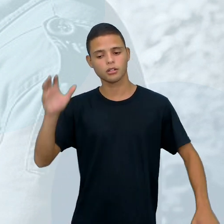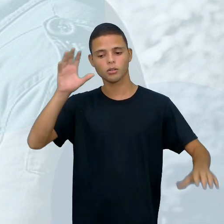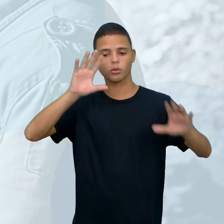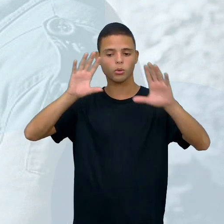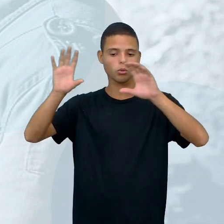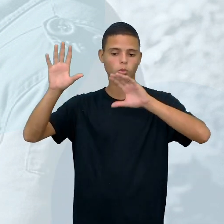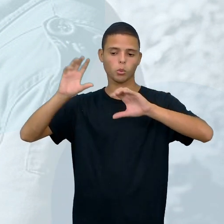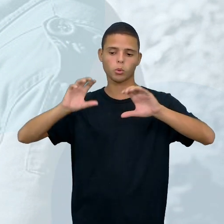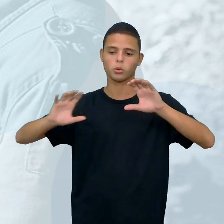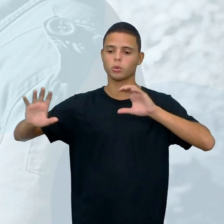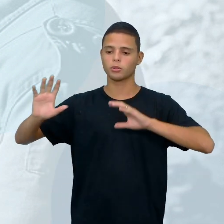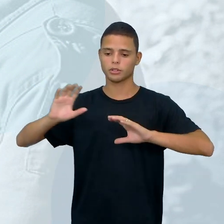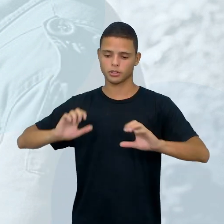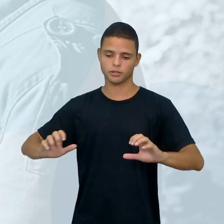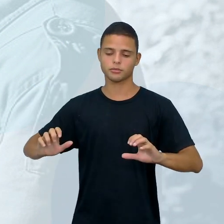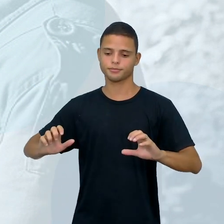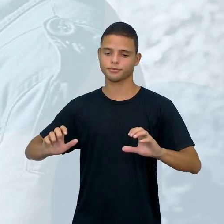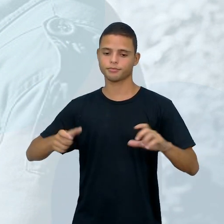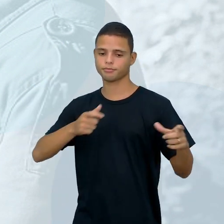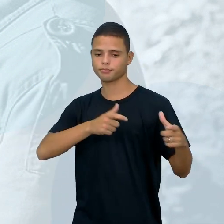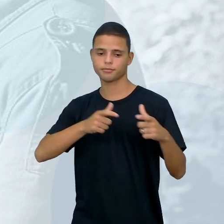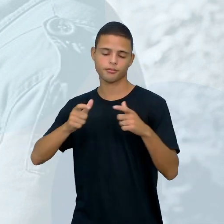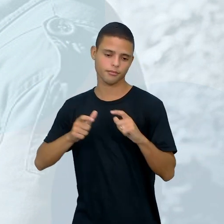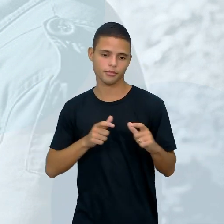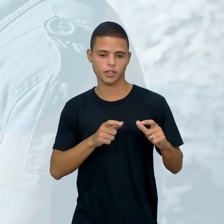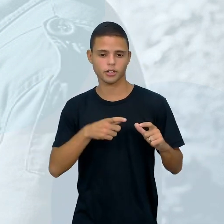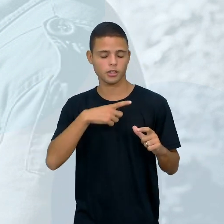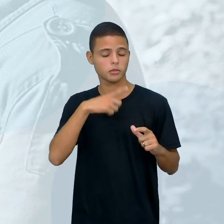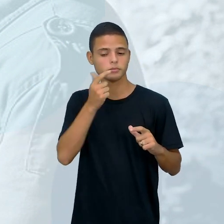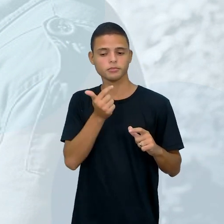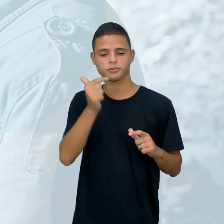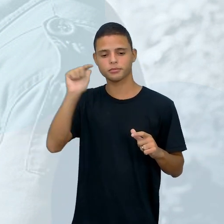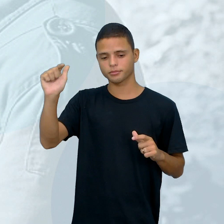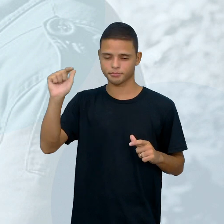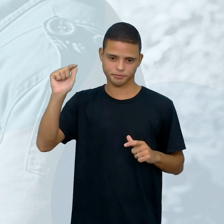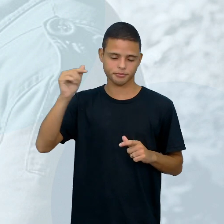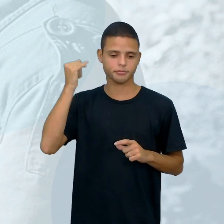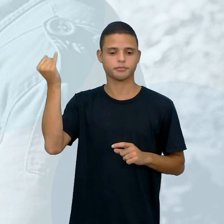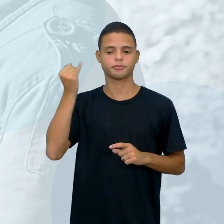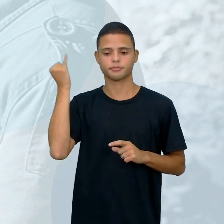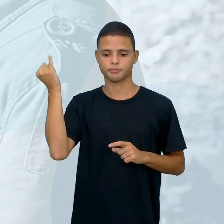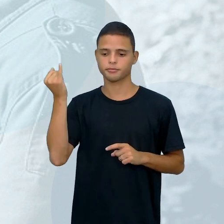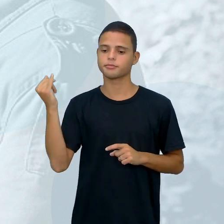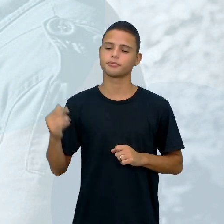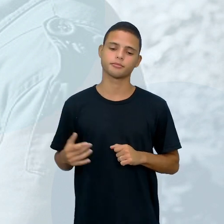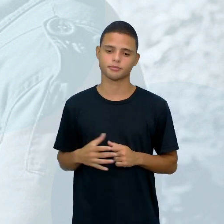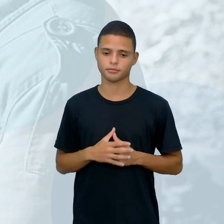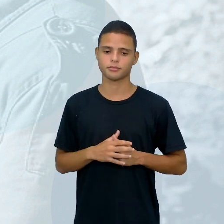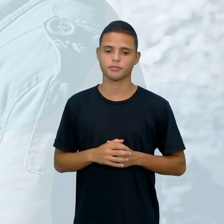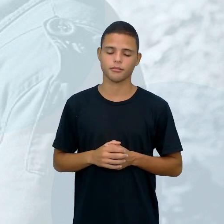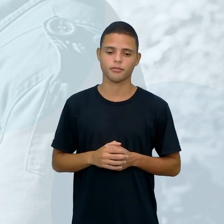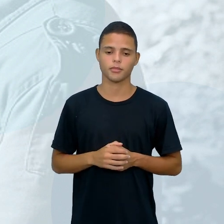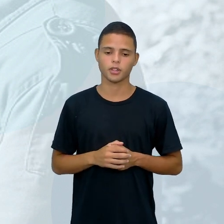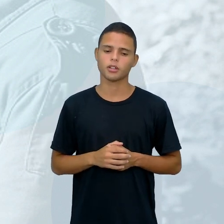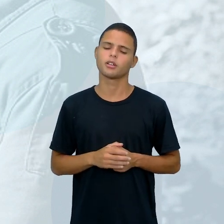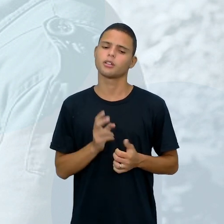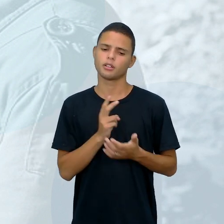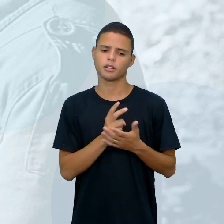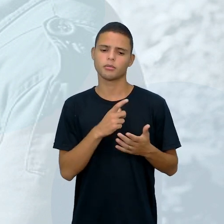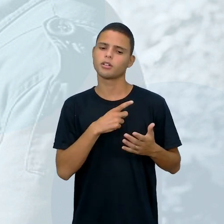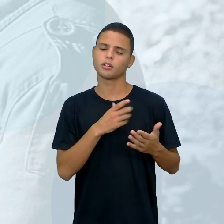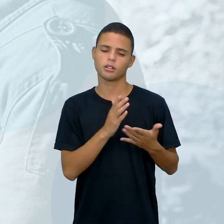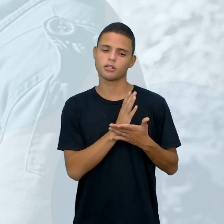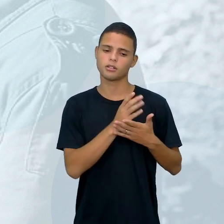essa questão ambiental, né? Então, tá aí um outro ponto, uma outra pauta bastante debatida,